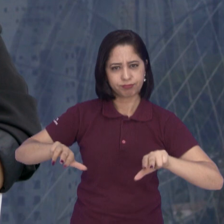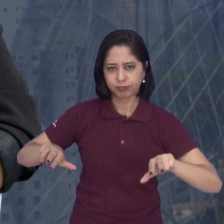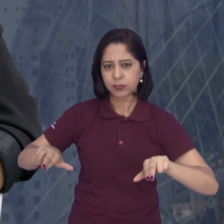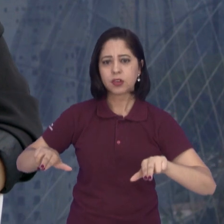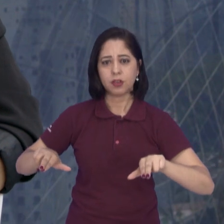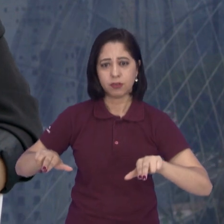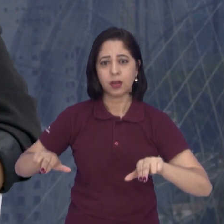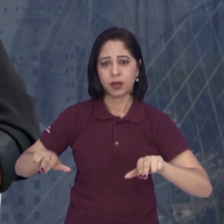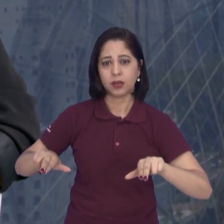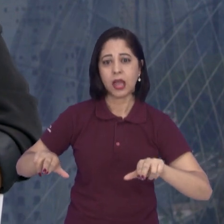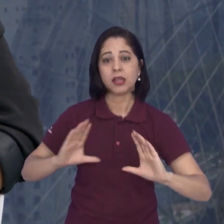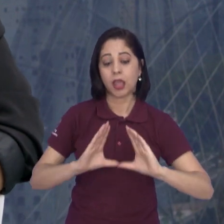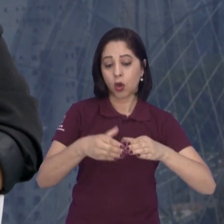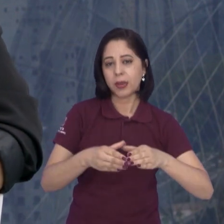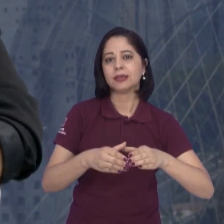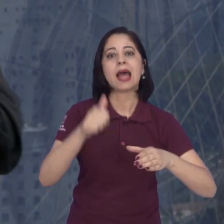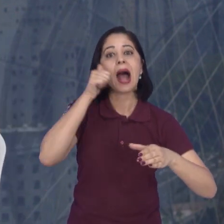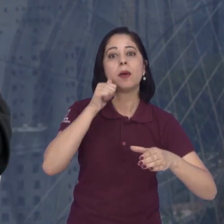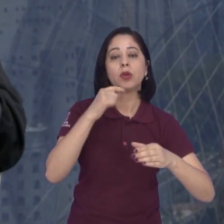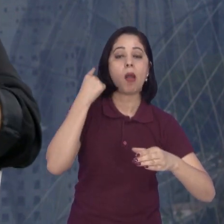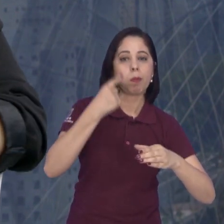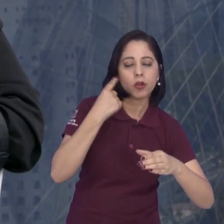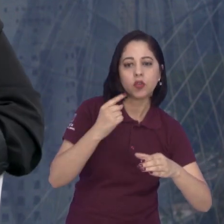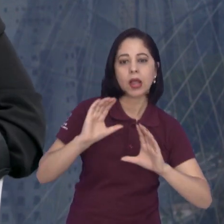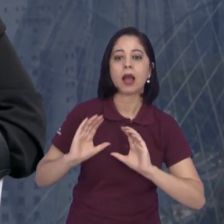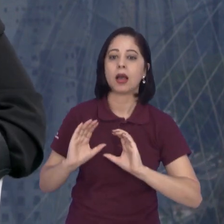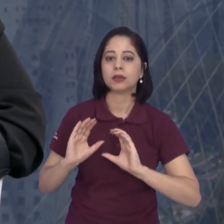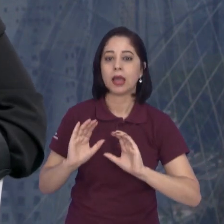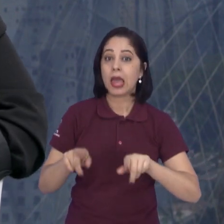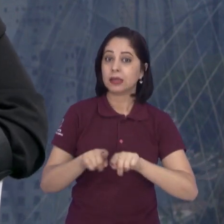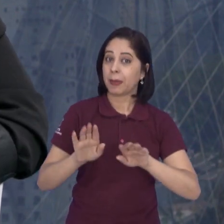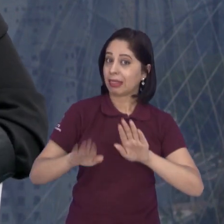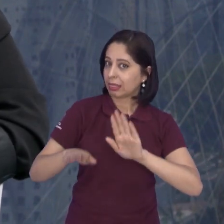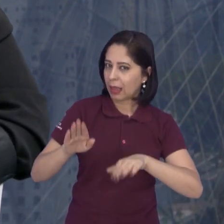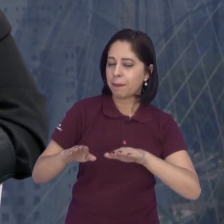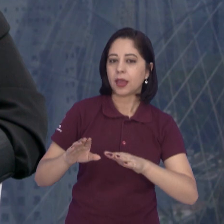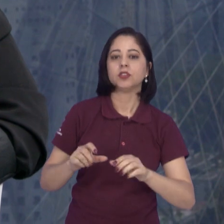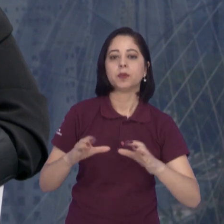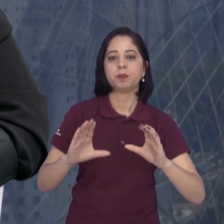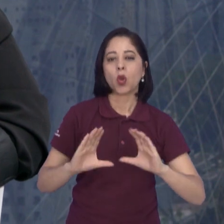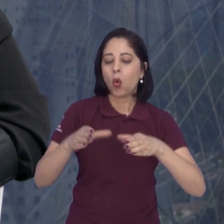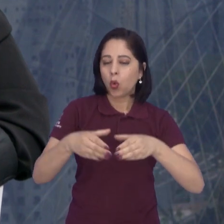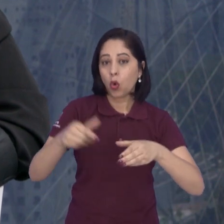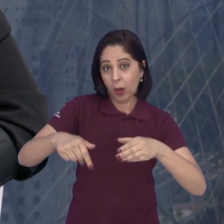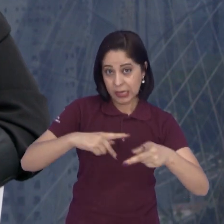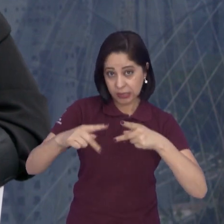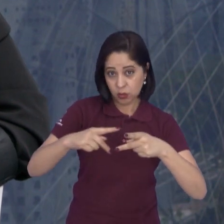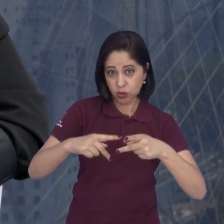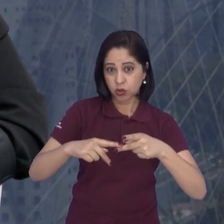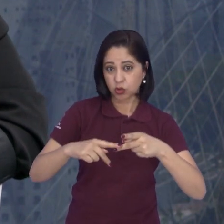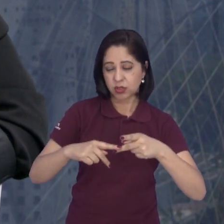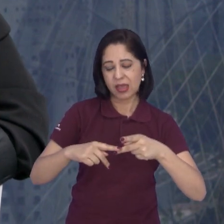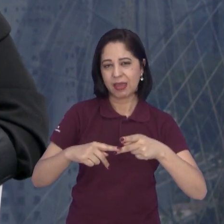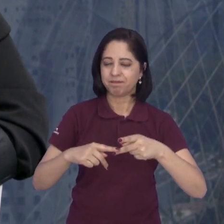né? Então, a gente vai ter a comissão da mulher advogada, então, isso depende muito também da seccional, né? Por exemplo, as comissões que tem em São José nem